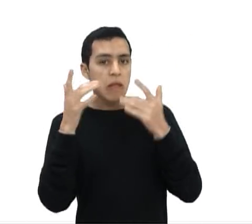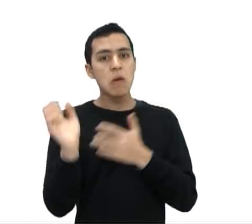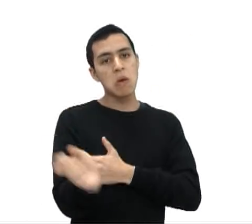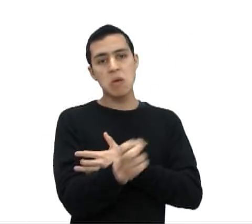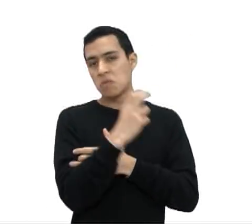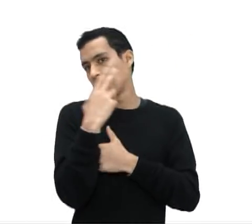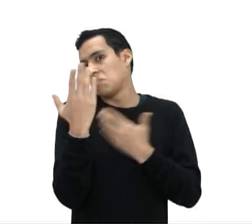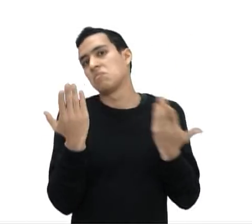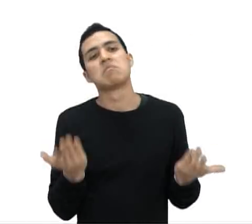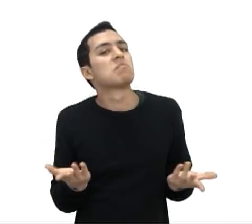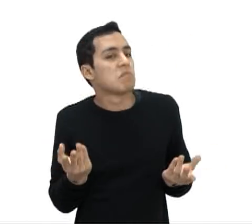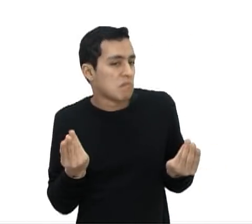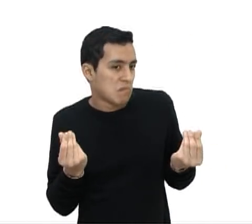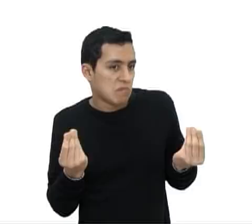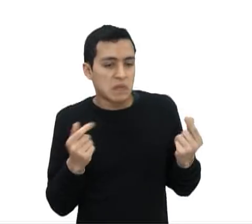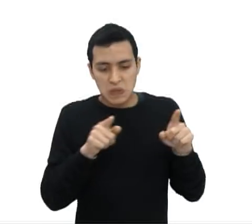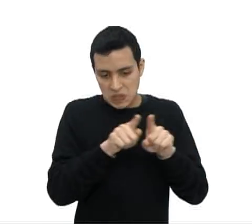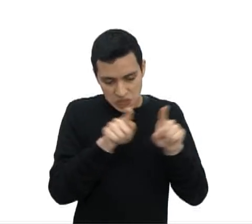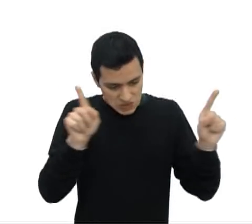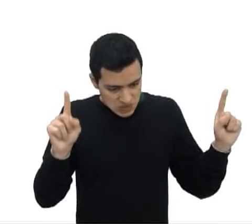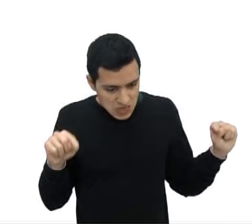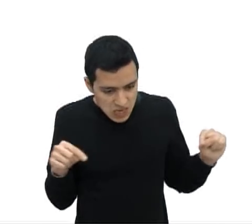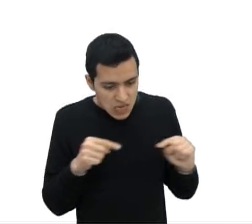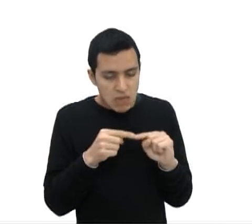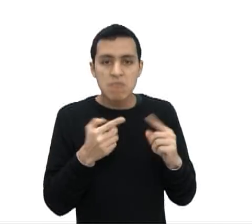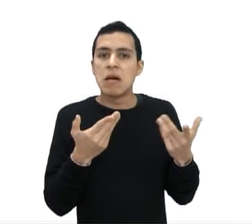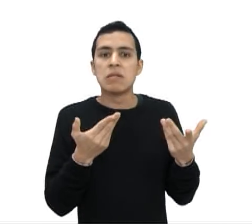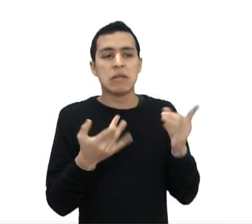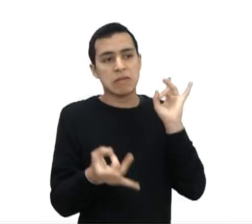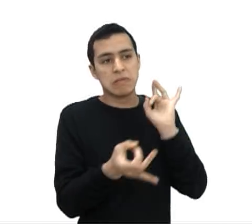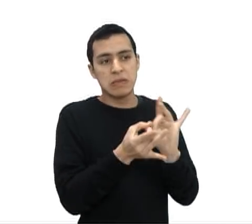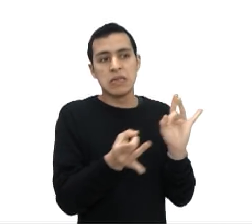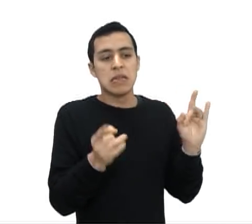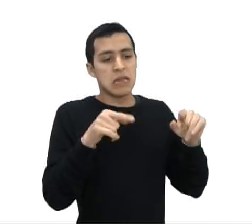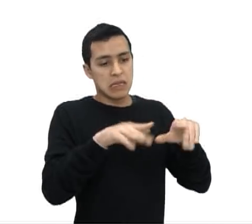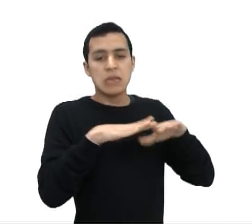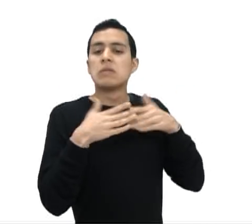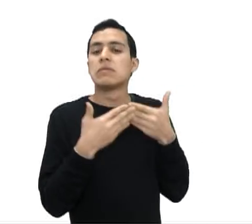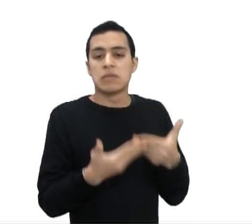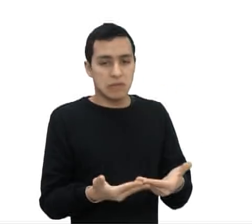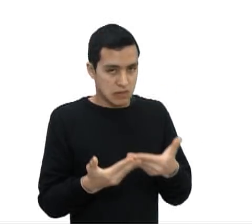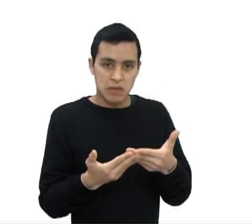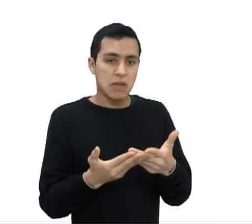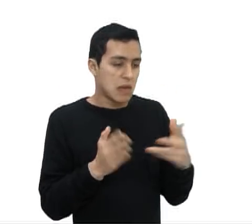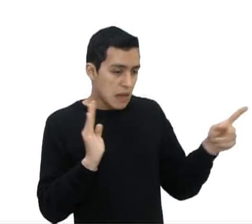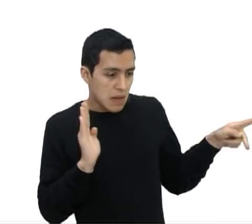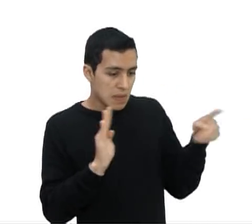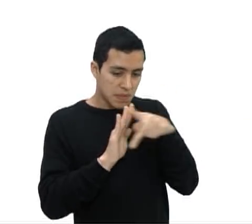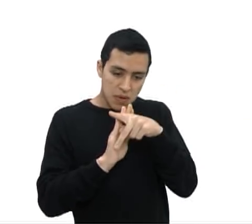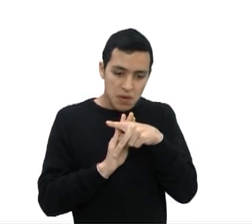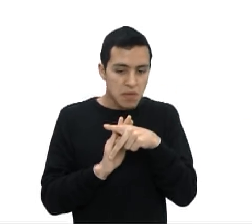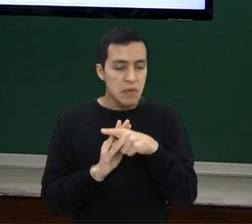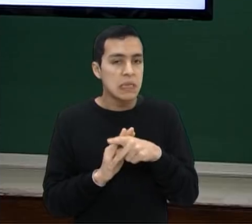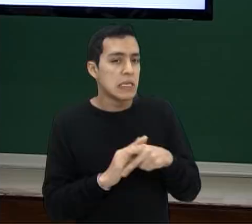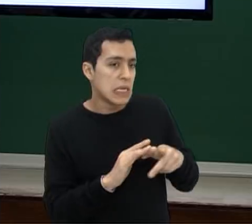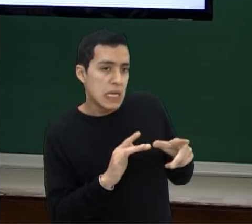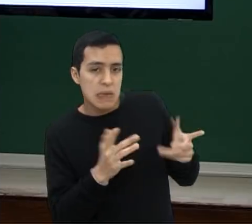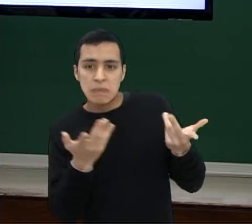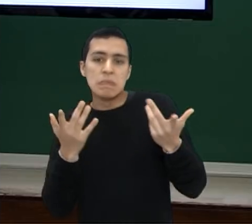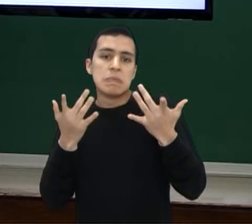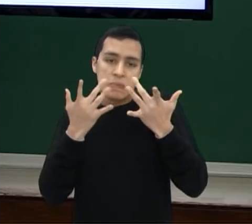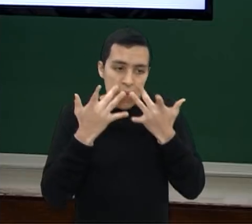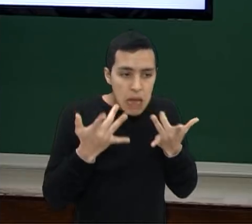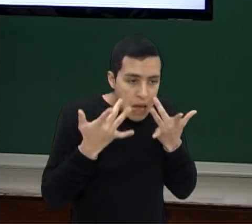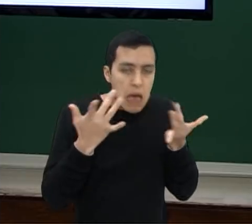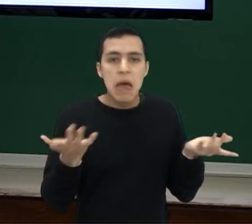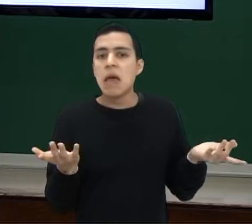vezes numa sala específica da escola, né, uma sala propícia para uma peça teatral, para uma